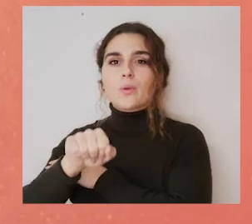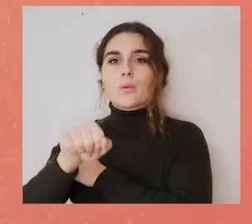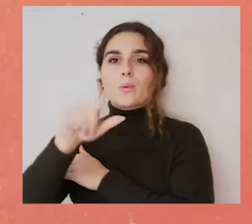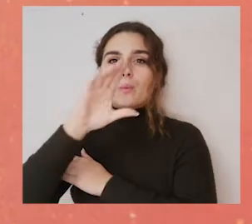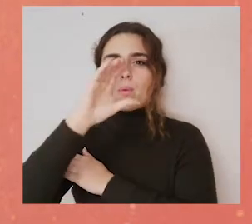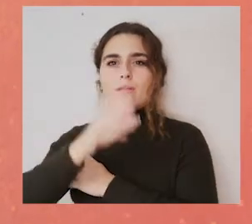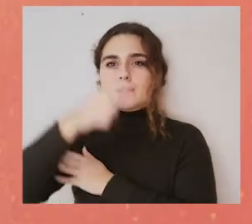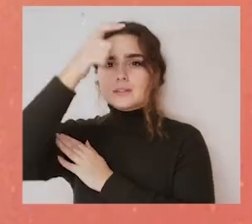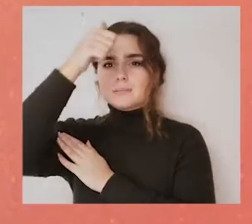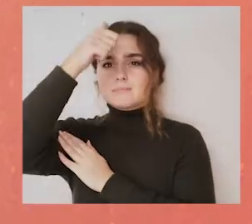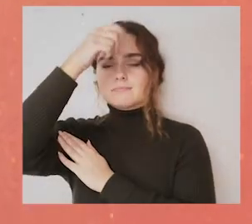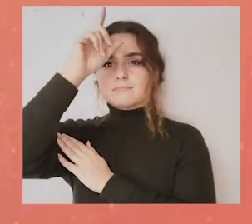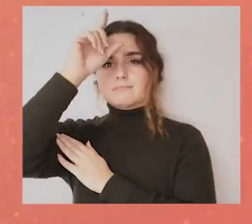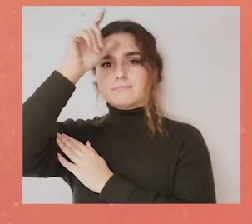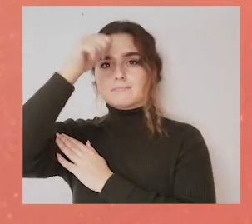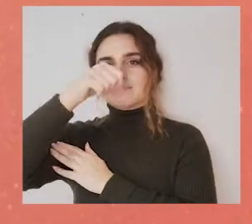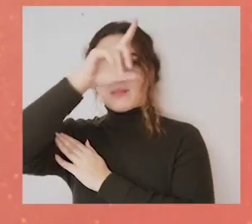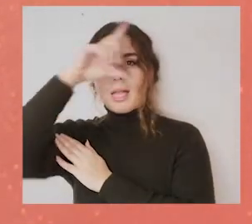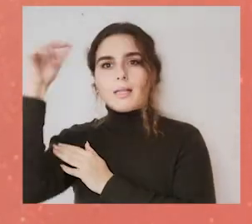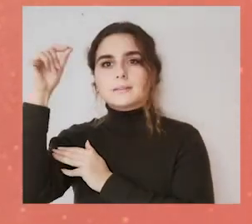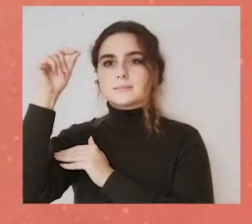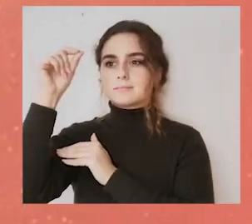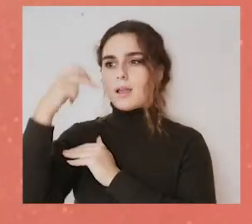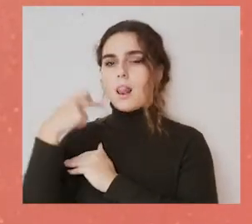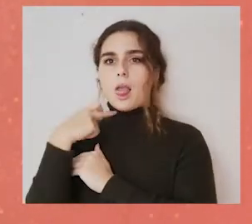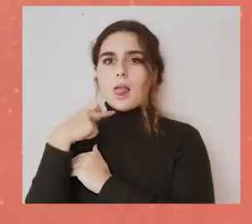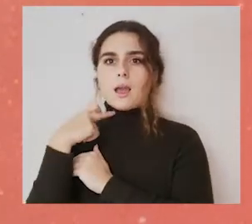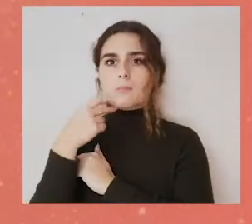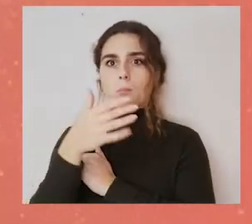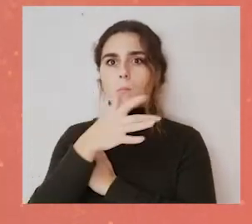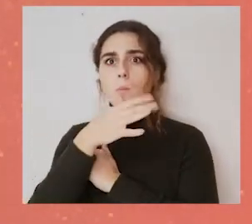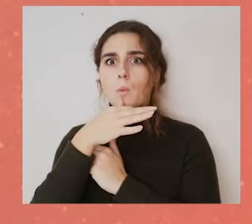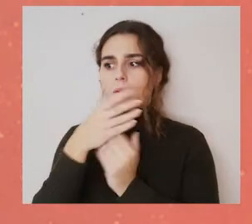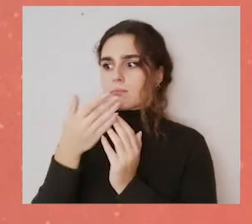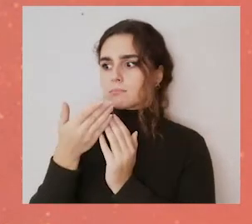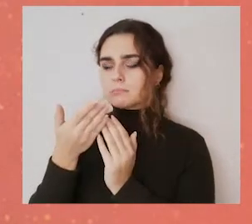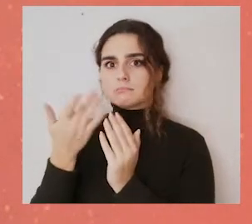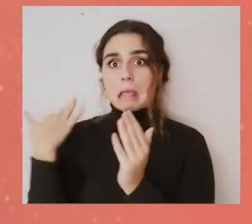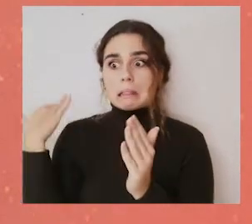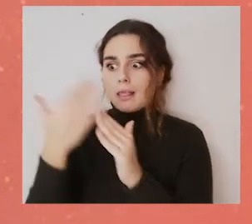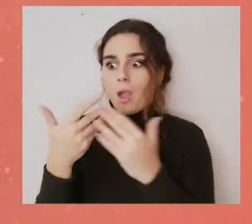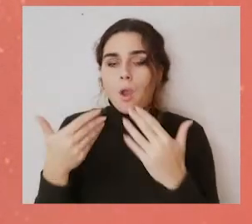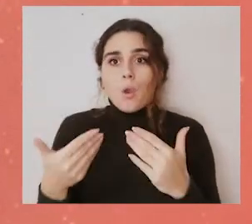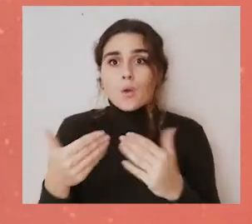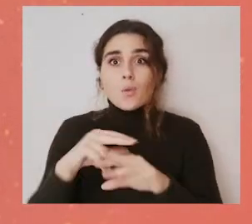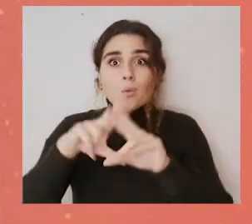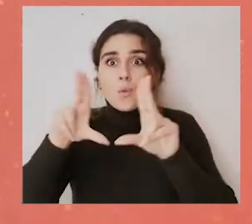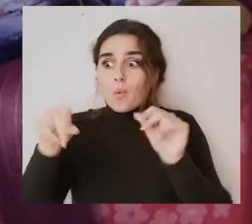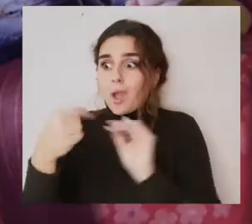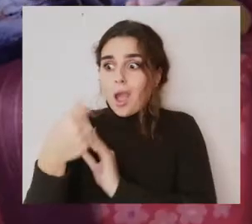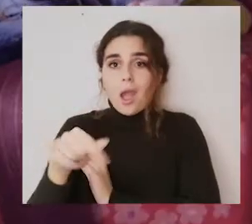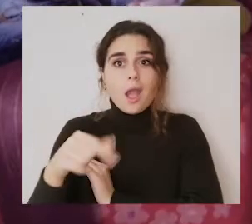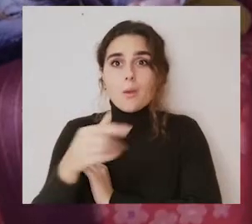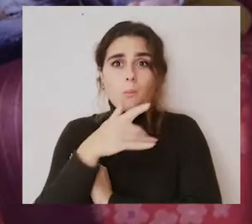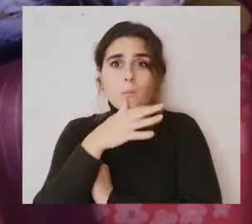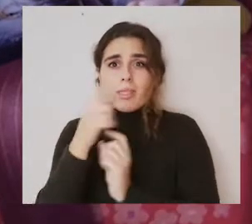elefante, muito cinzento, ainda mais cinzento que os elefantes da sua família, que todos os outros nascidos antes e